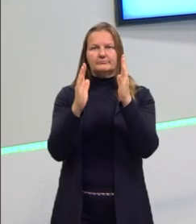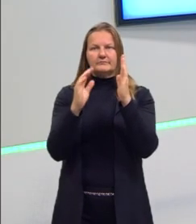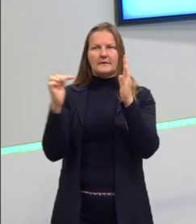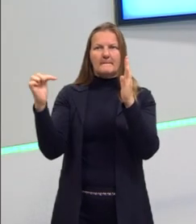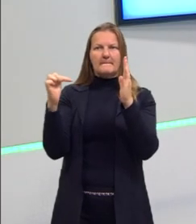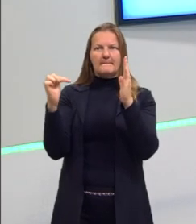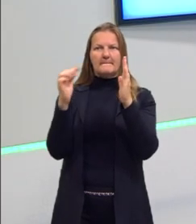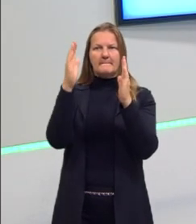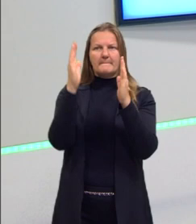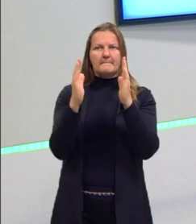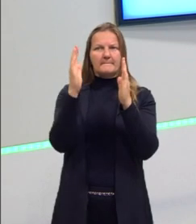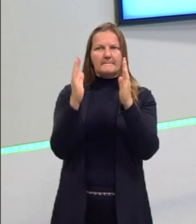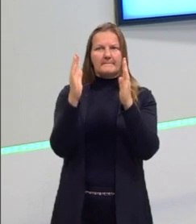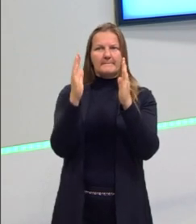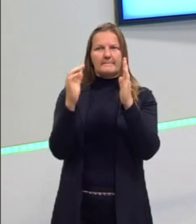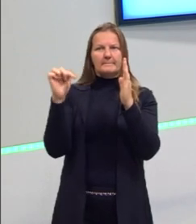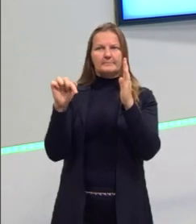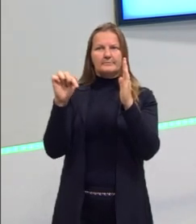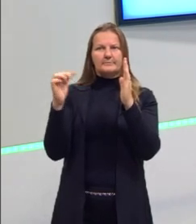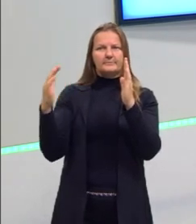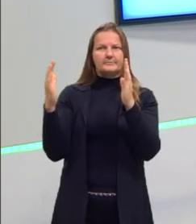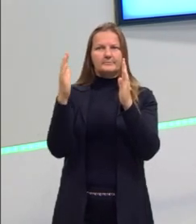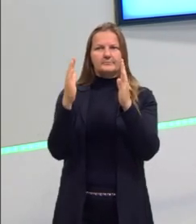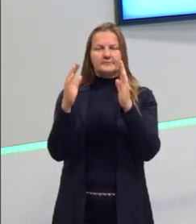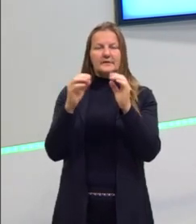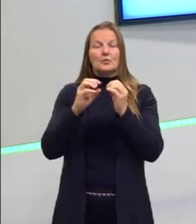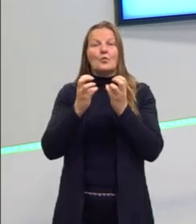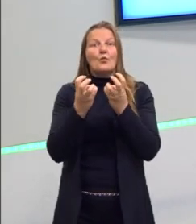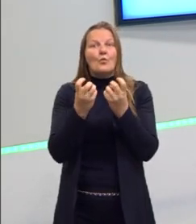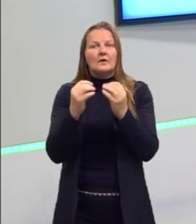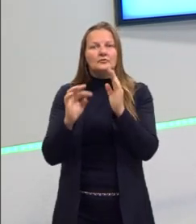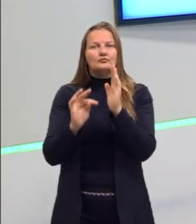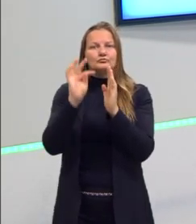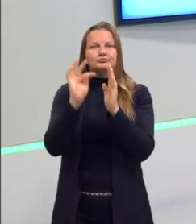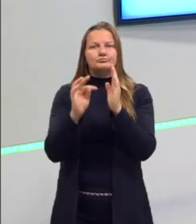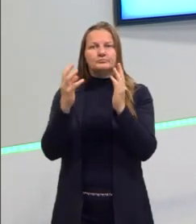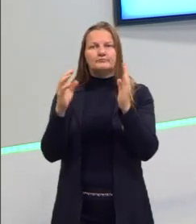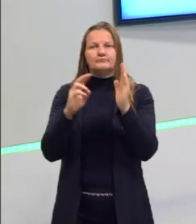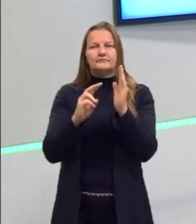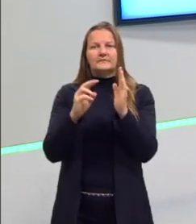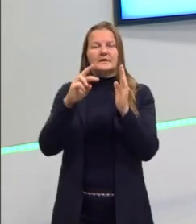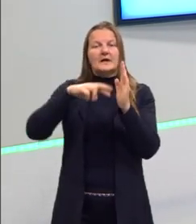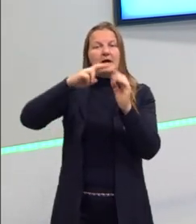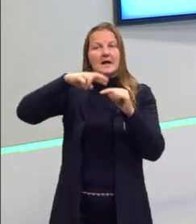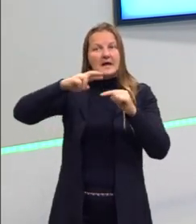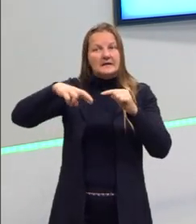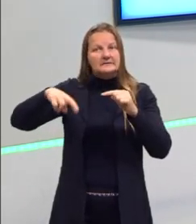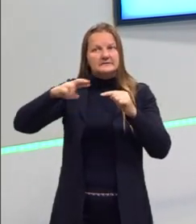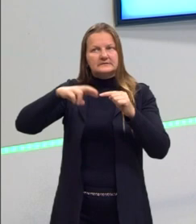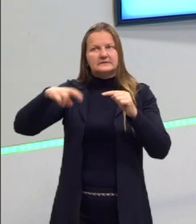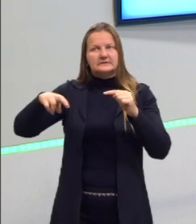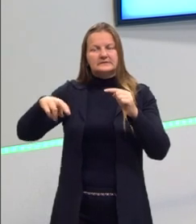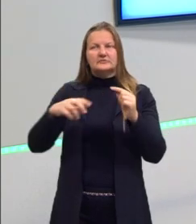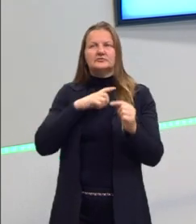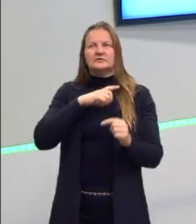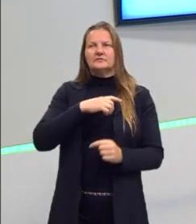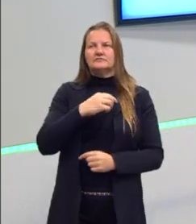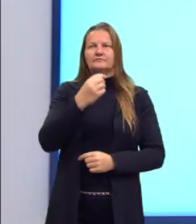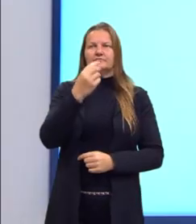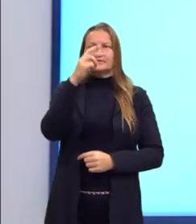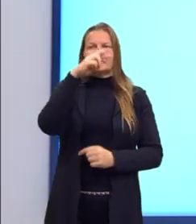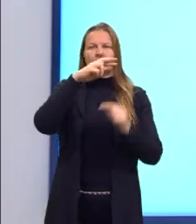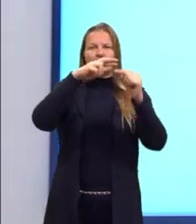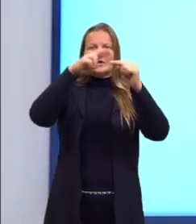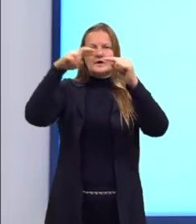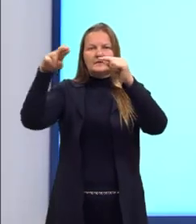colocar em paralelo com o que eu quero medir né lembrando a resistência né então nossa eu tenho três